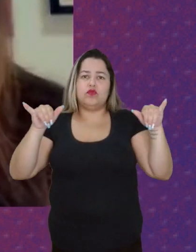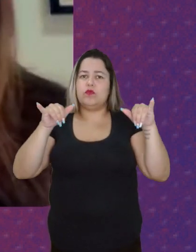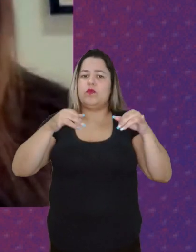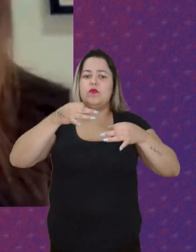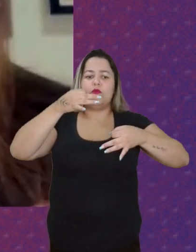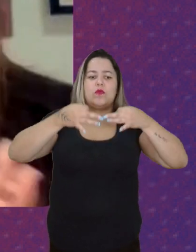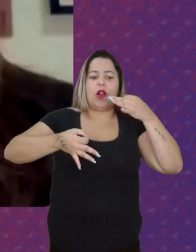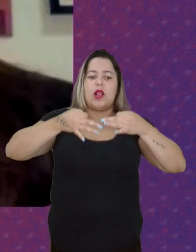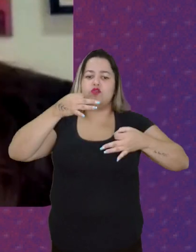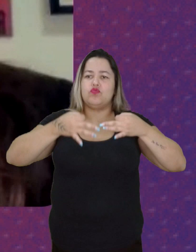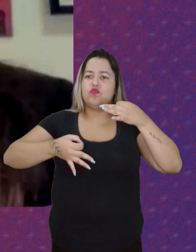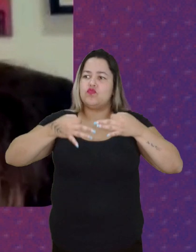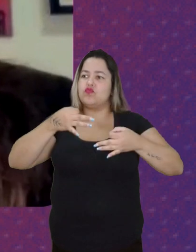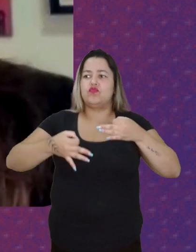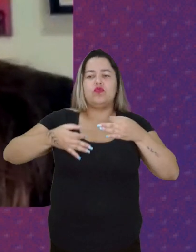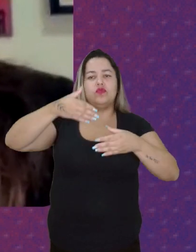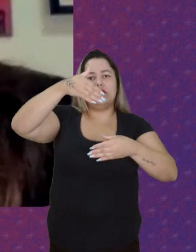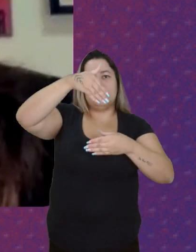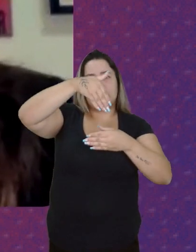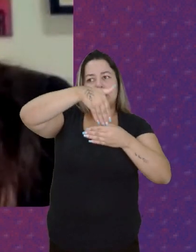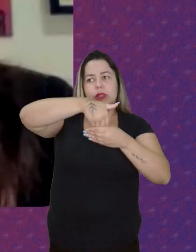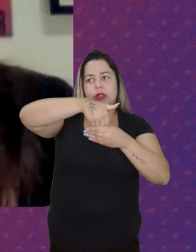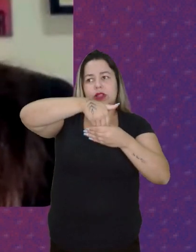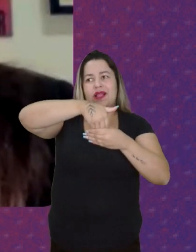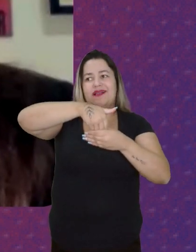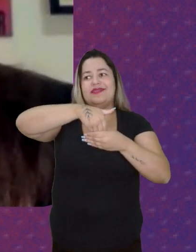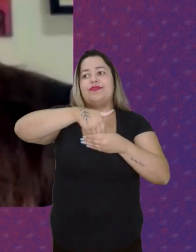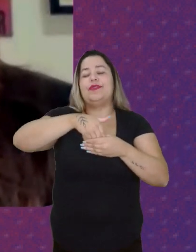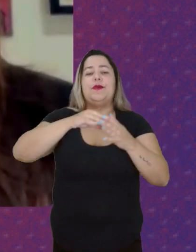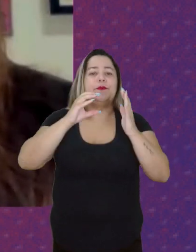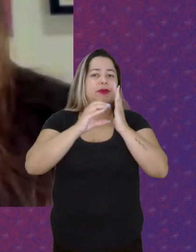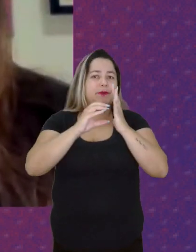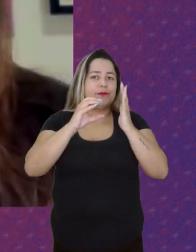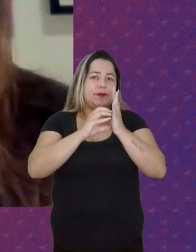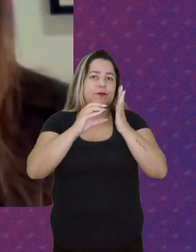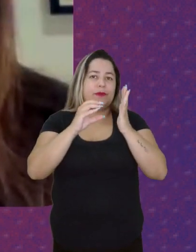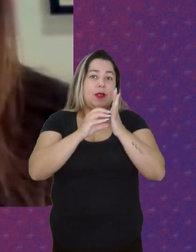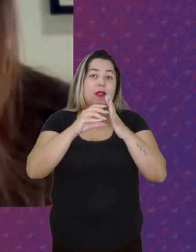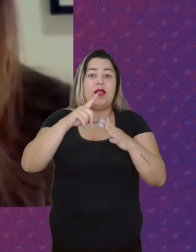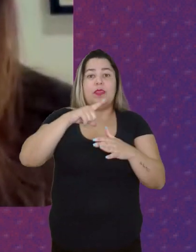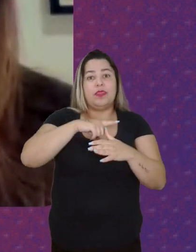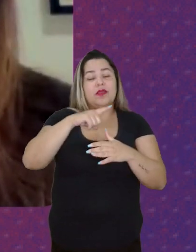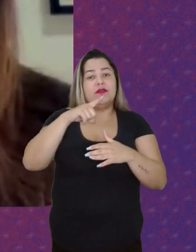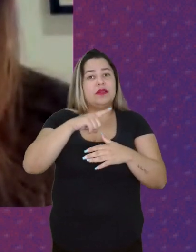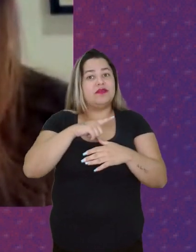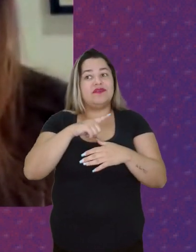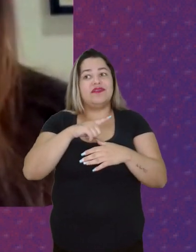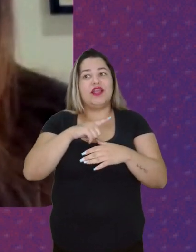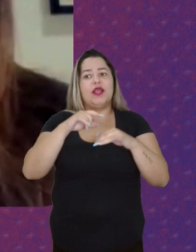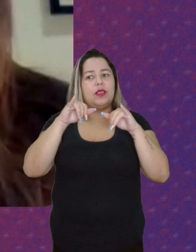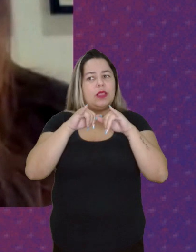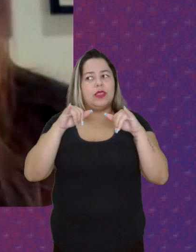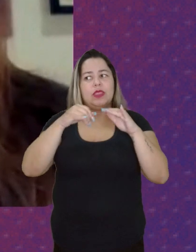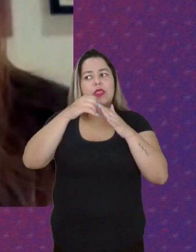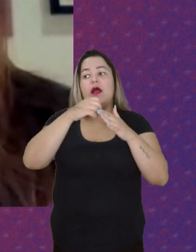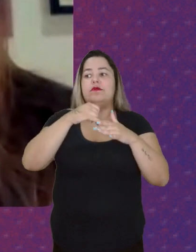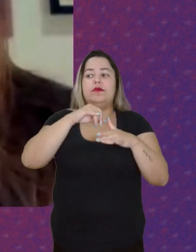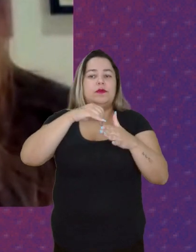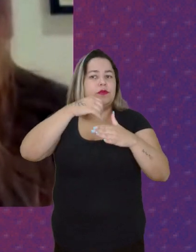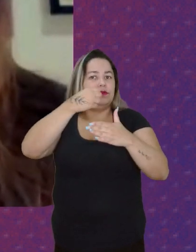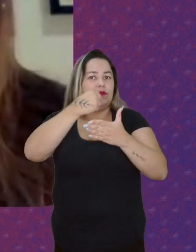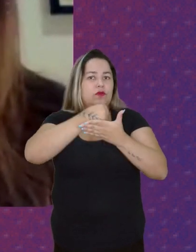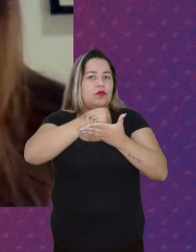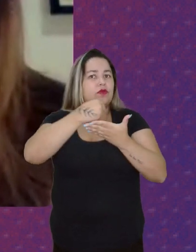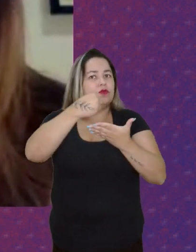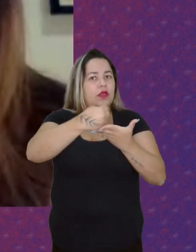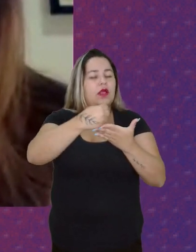Toda movimentação financeira numa campanha, ela tem que ser declarada à Justiça Eleitoral. Por isso que